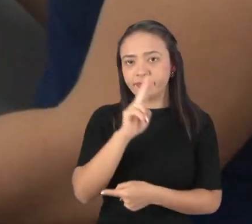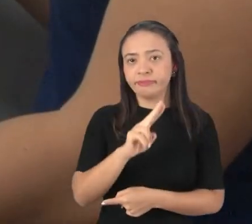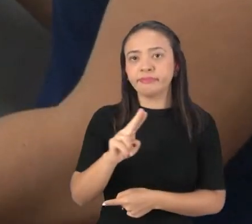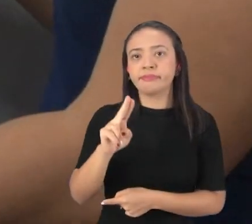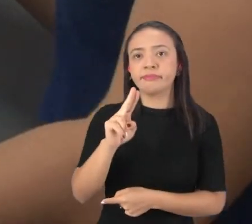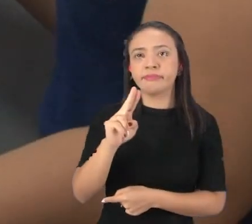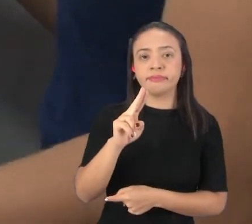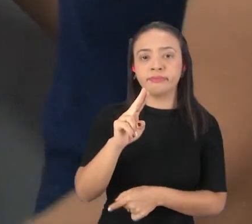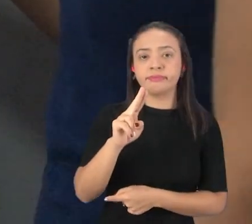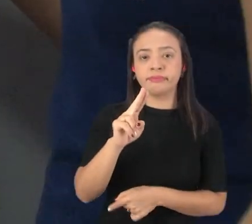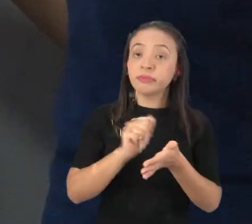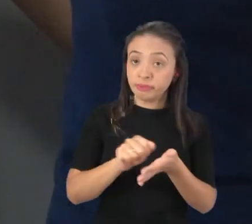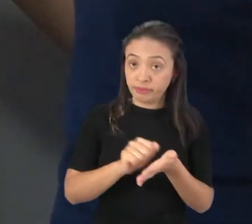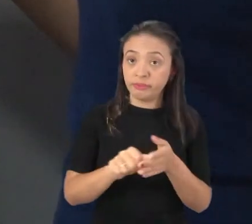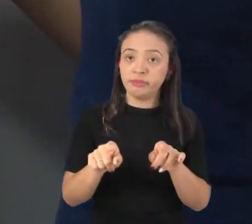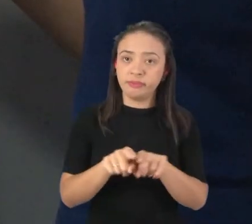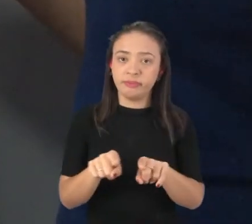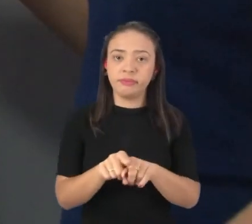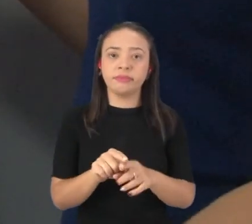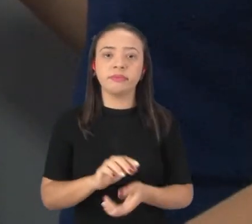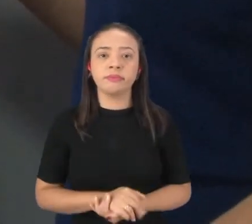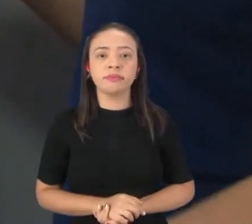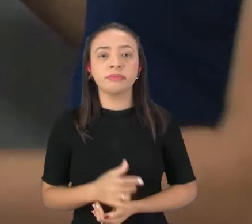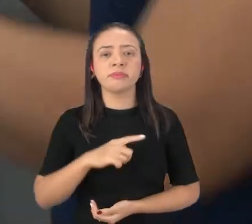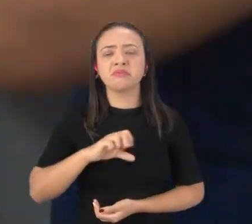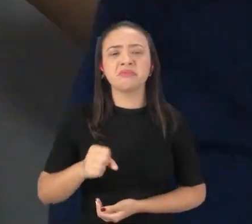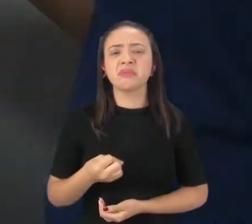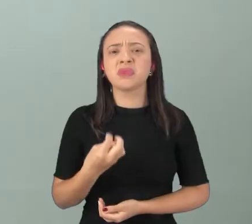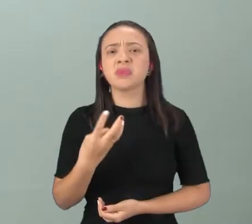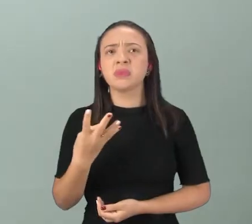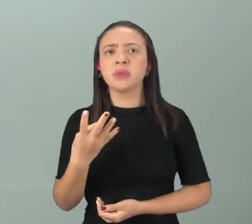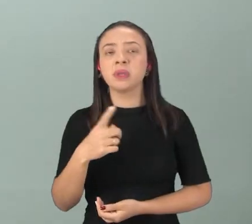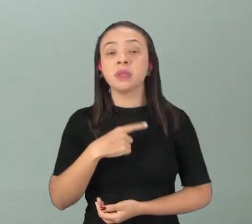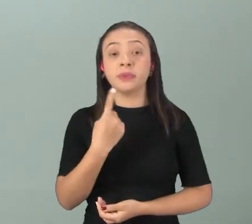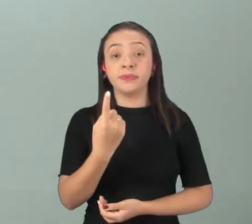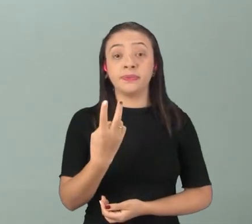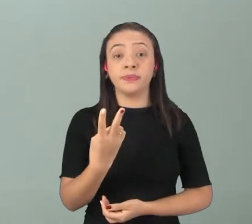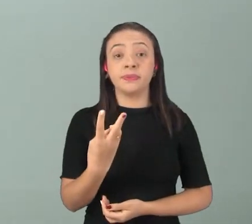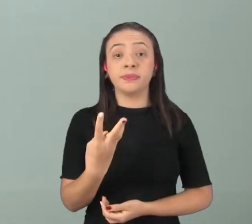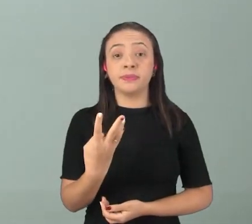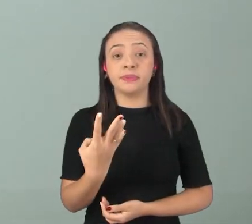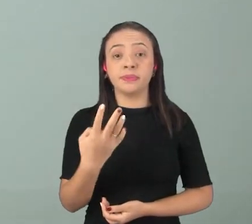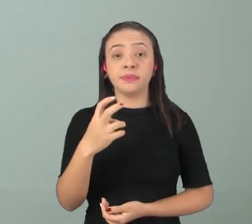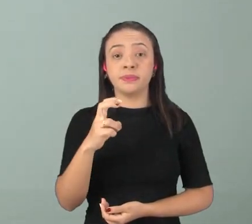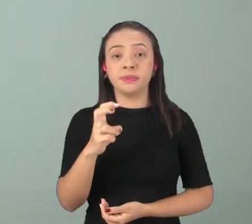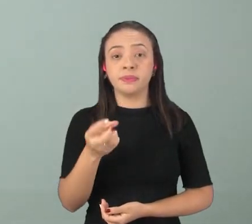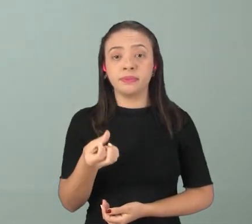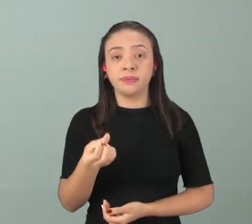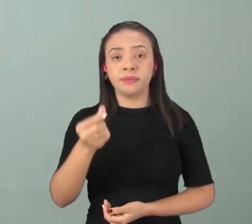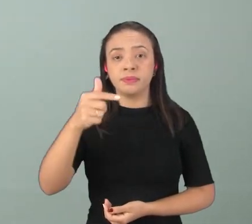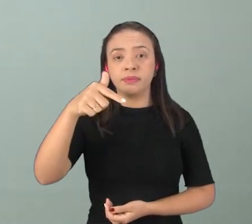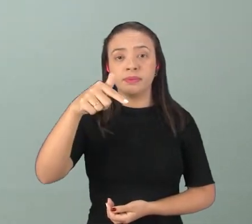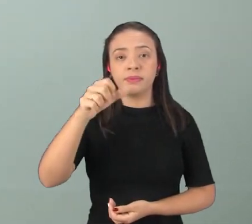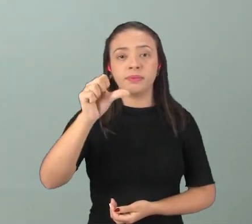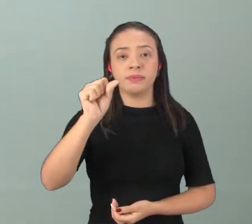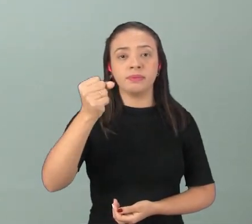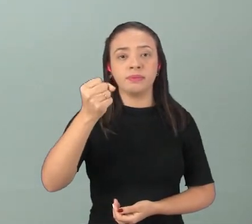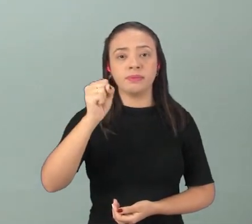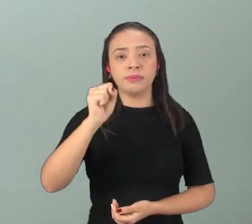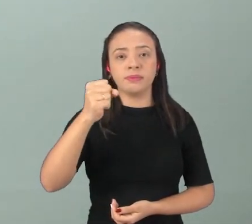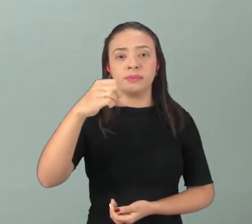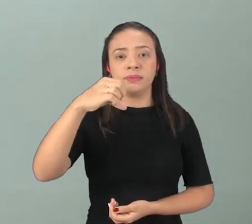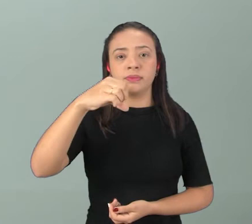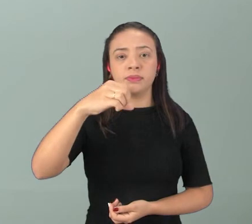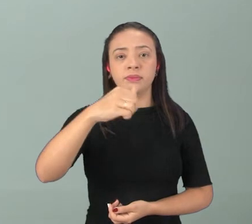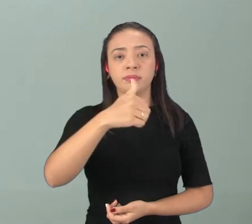esse tipo de sinal na nossa escrita também. Então, aqui nós temos quantos sinais? 1, 2, 3, 4, 5, 6,